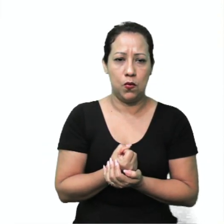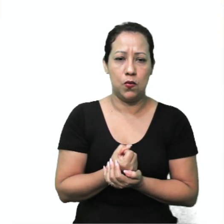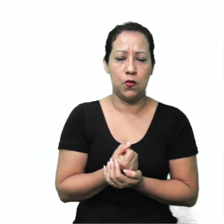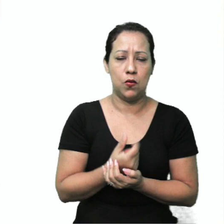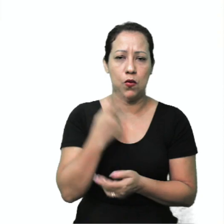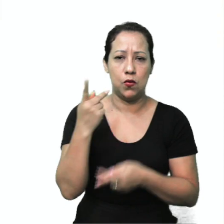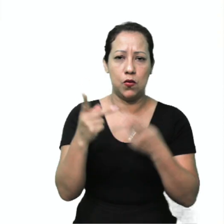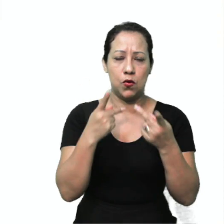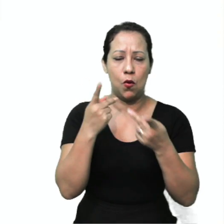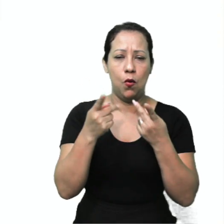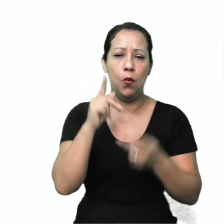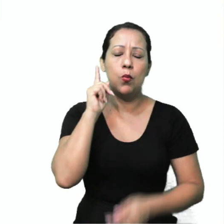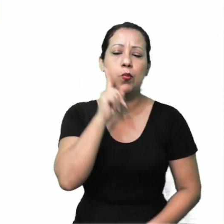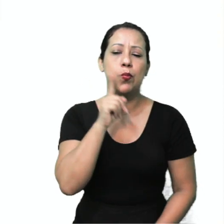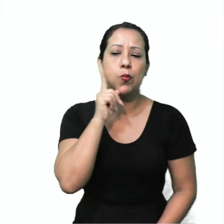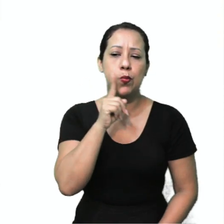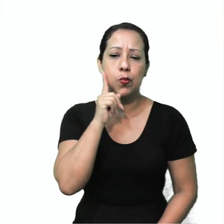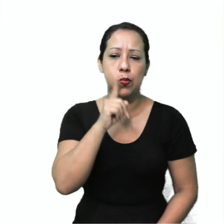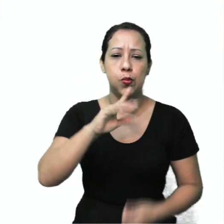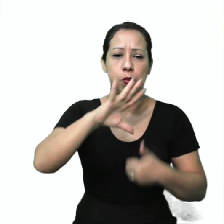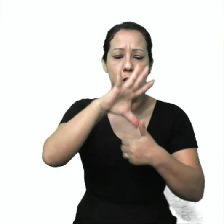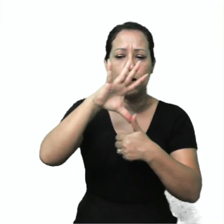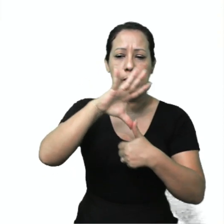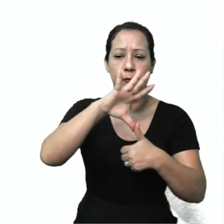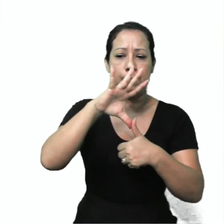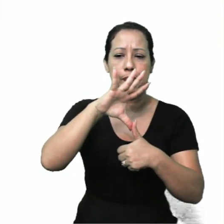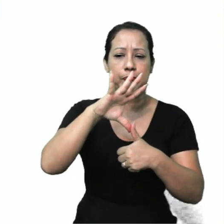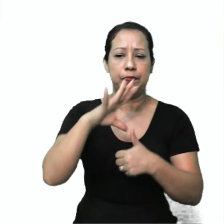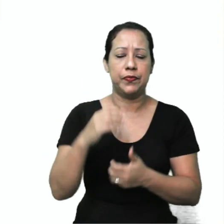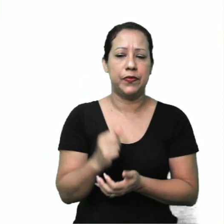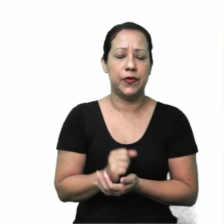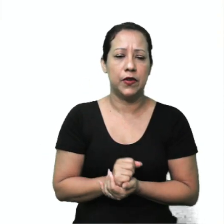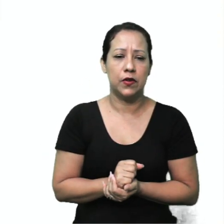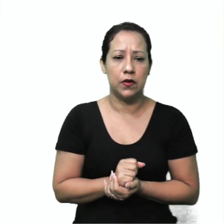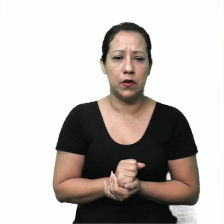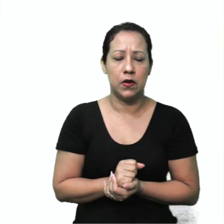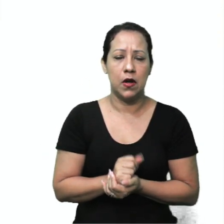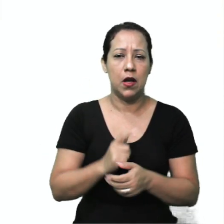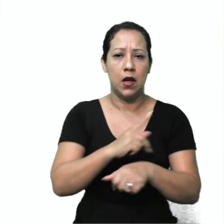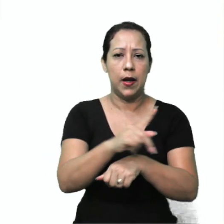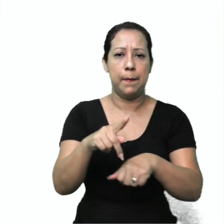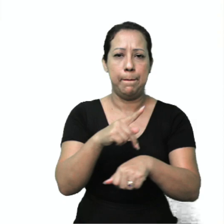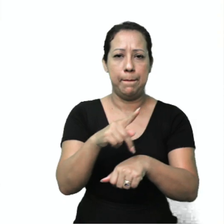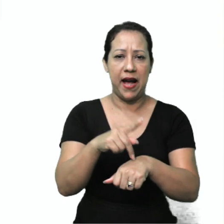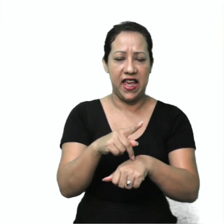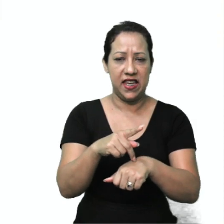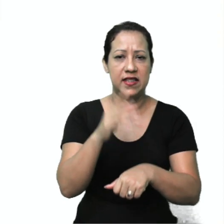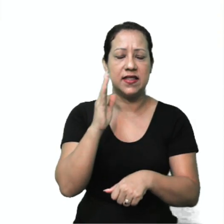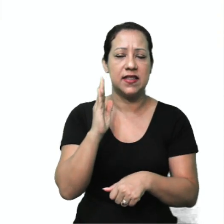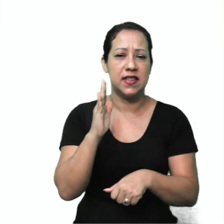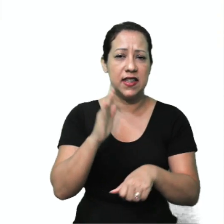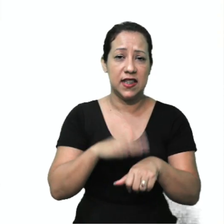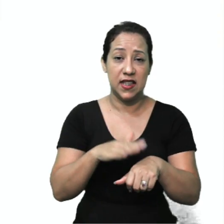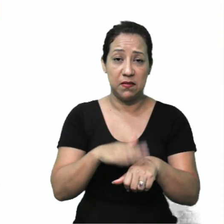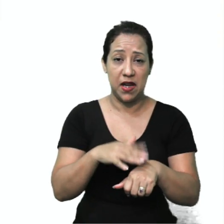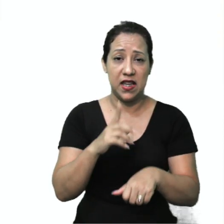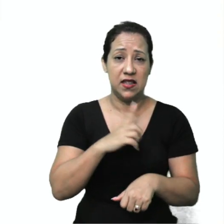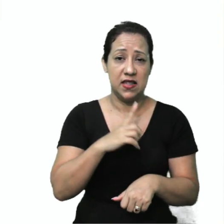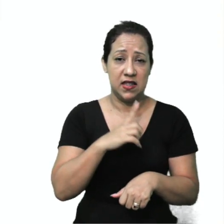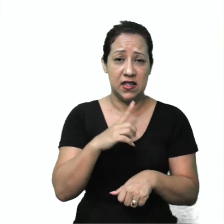dos Estados Unidos, país que mais recebeu imigrantes em todo o mundo, em toda a